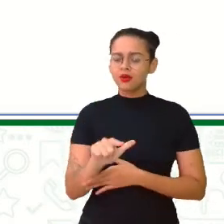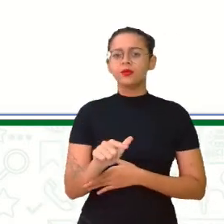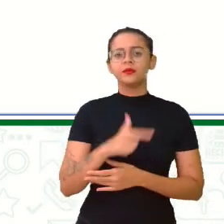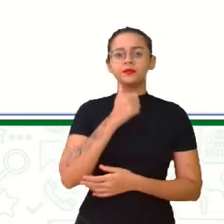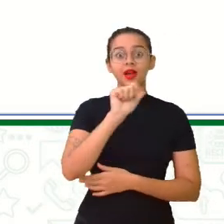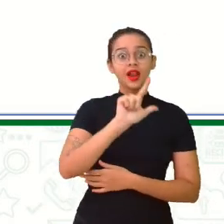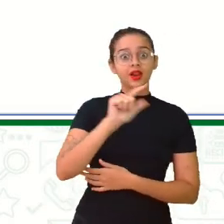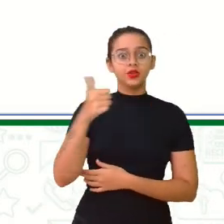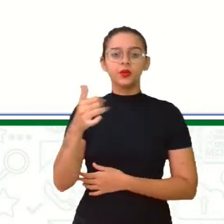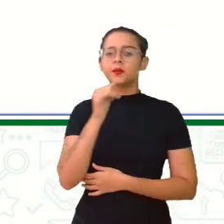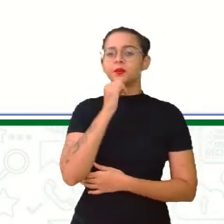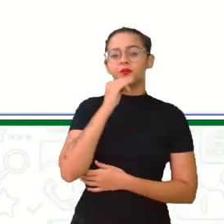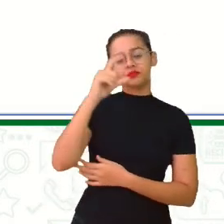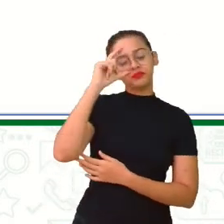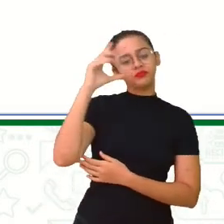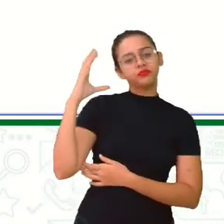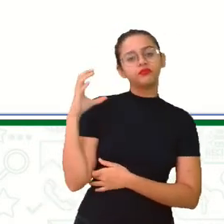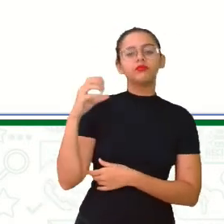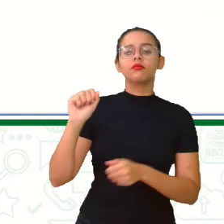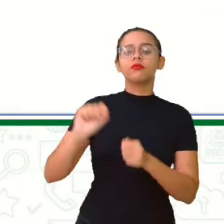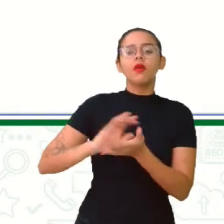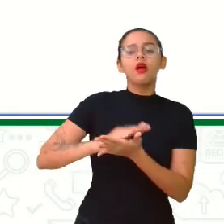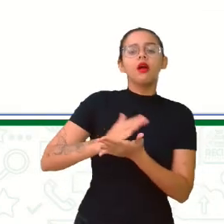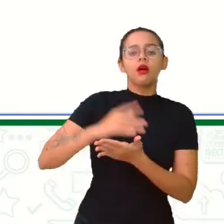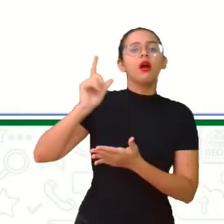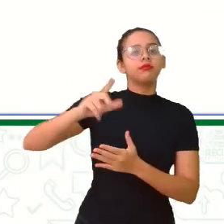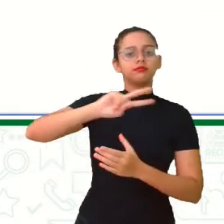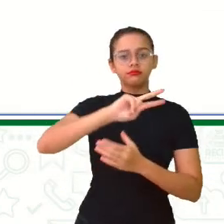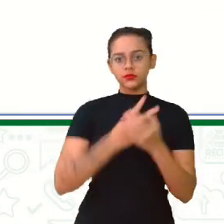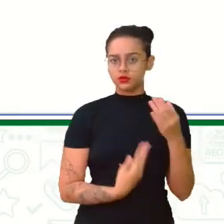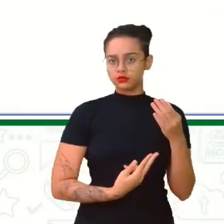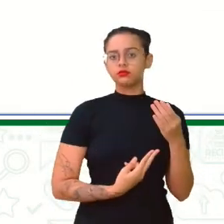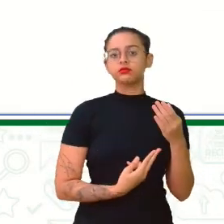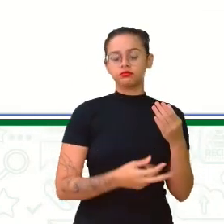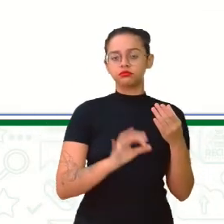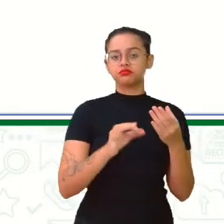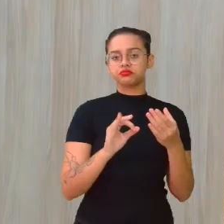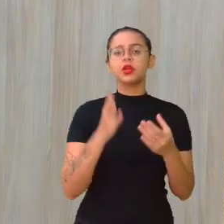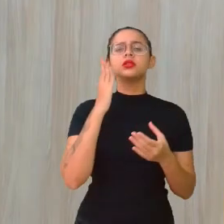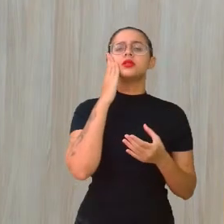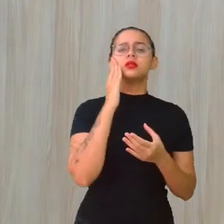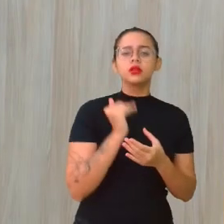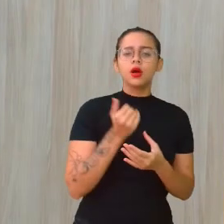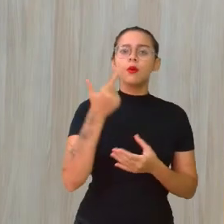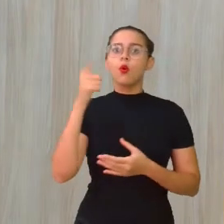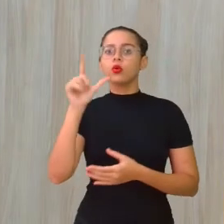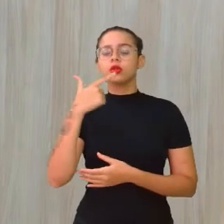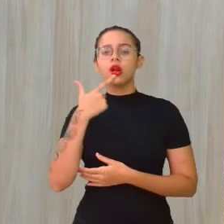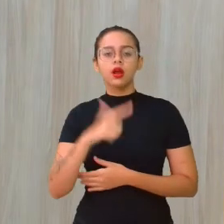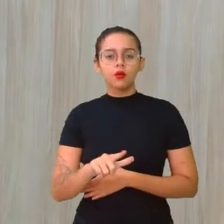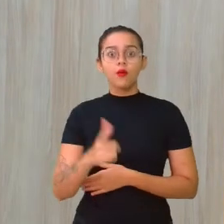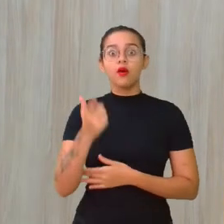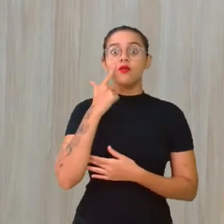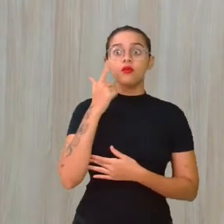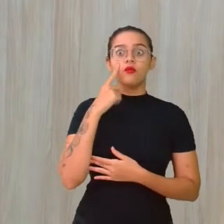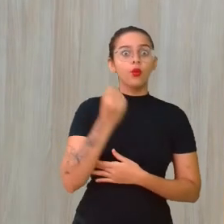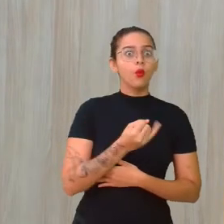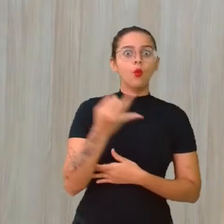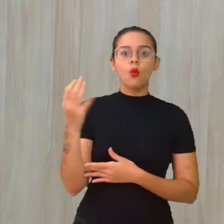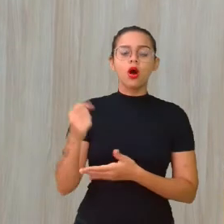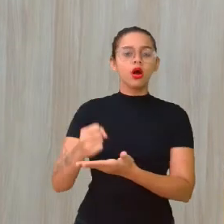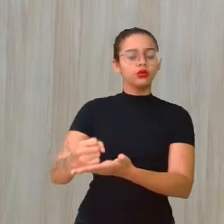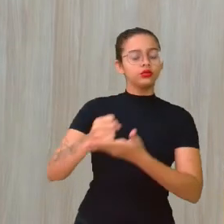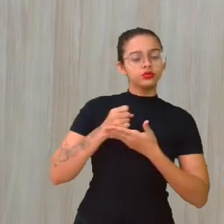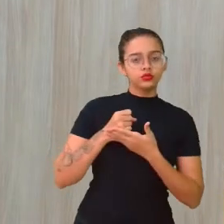colega Vitória aqui, intérprete, ela é uma bilíngue, né? Ela sabe uma outra língua. Então, olha só o quanto